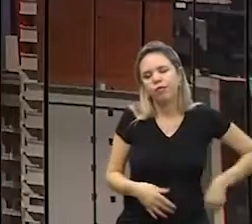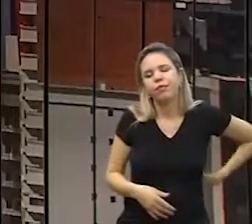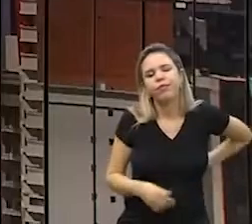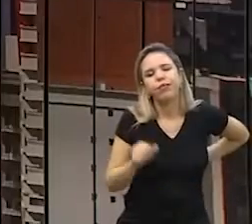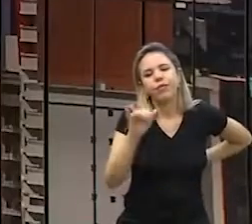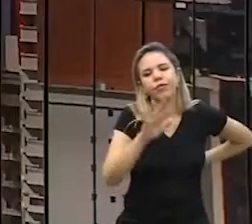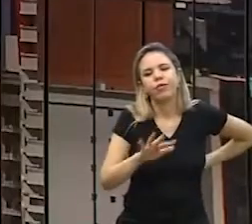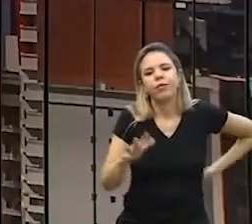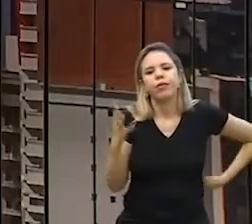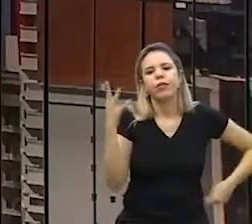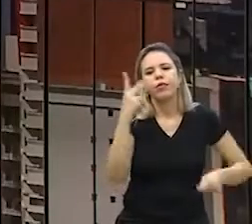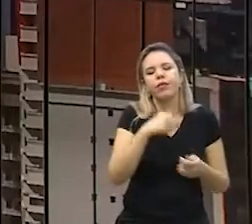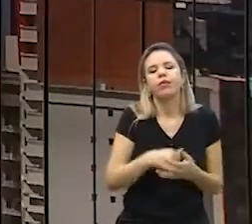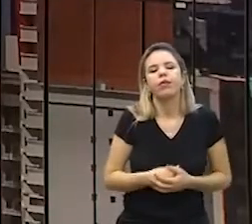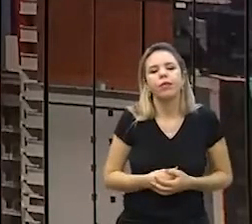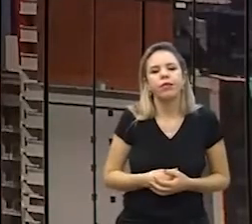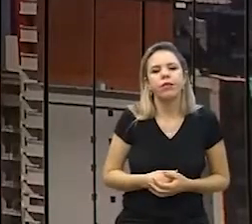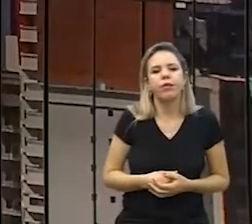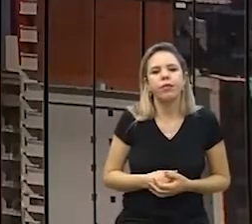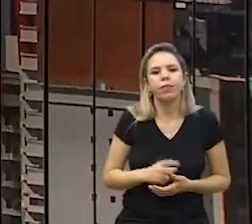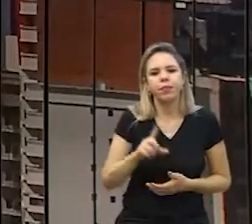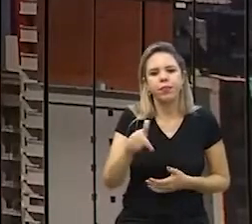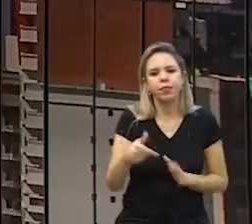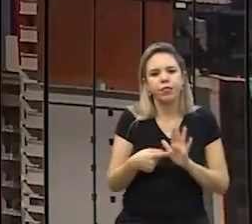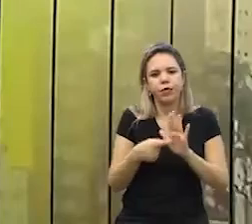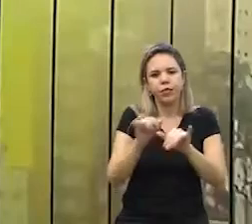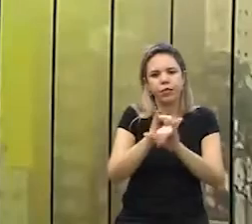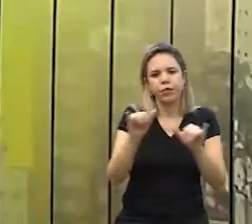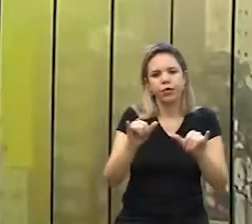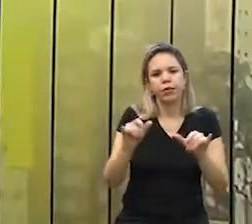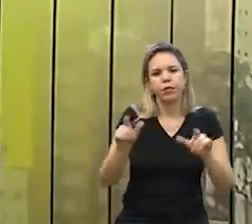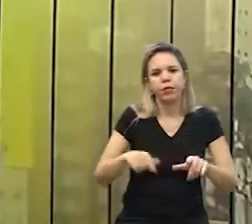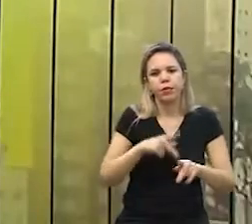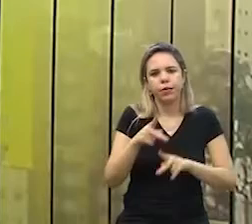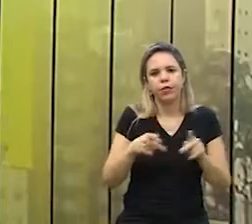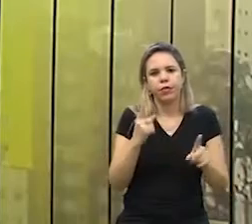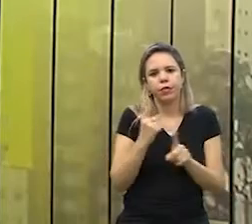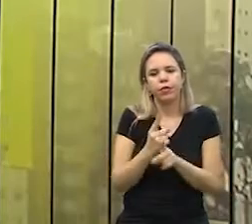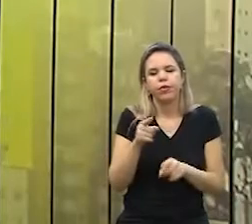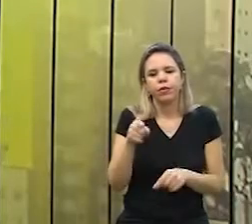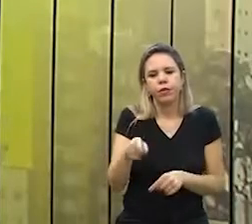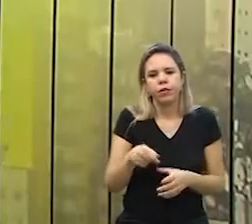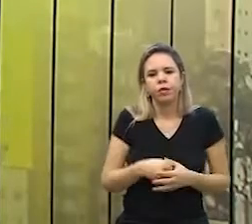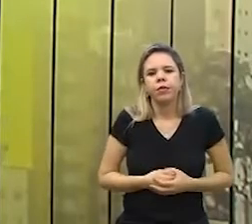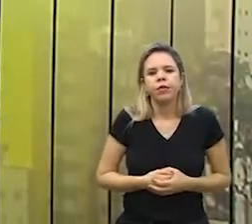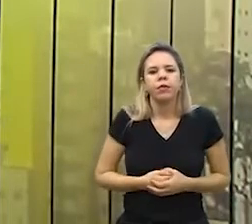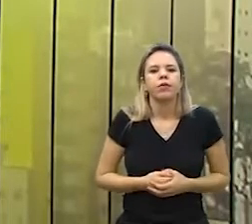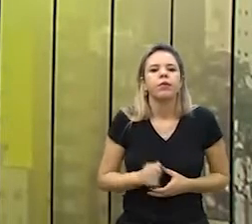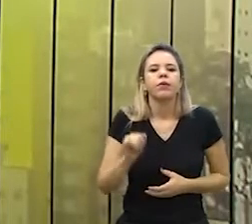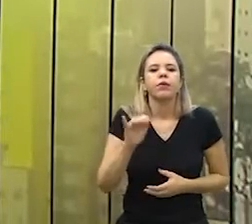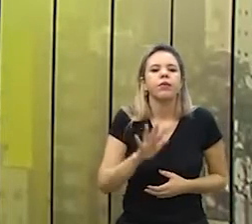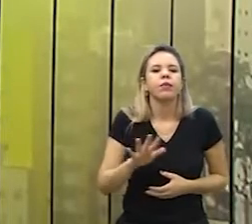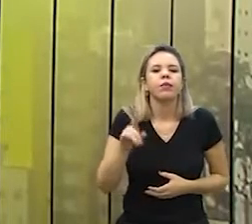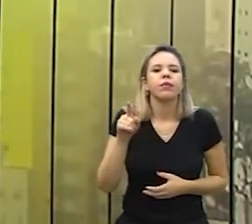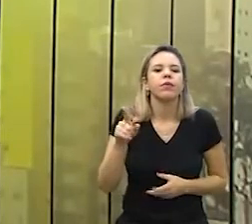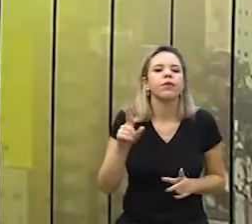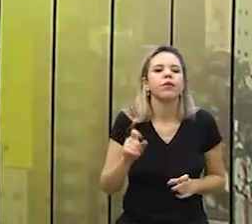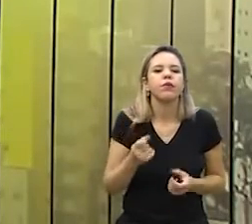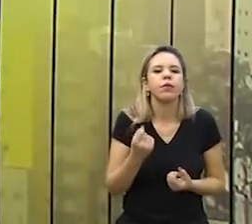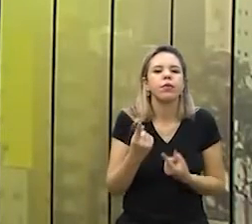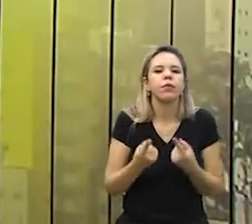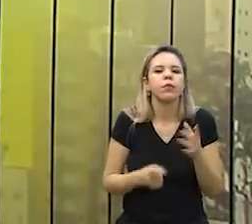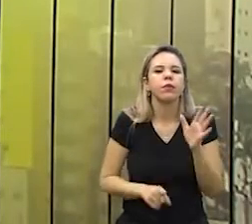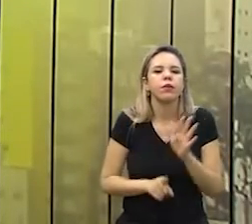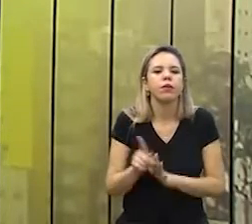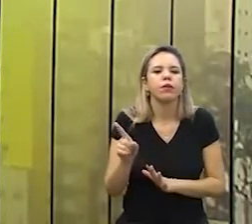de imagens bonitas, né? Que, aliás, depois a gente pode divulgar aonde as pessoas podem ter acesso a essas imagens. Uma das minhas